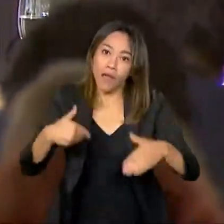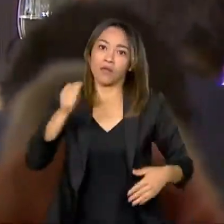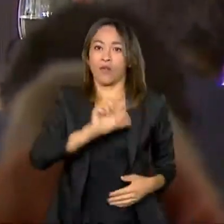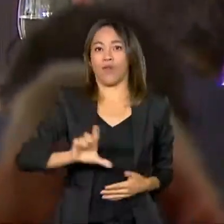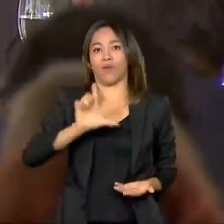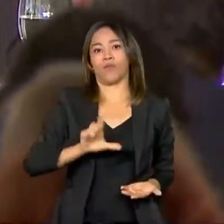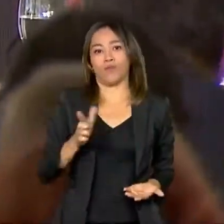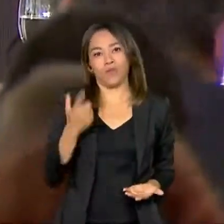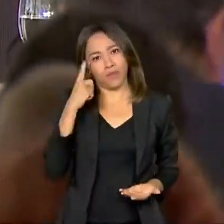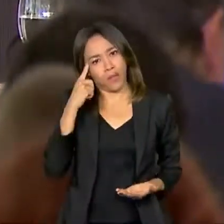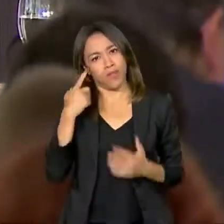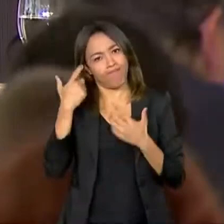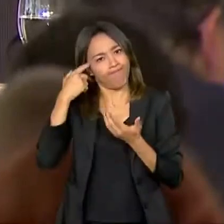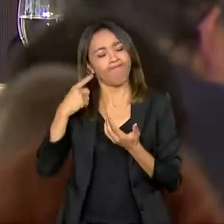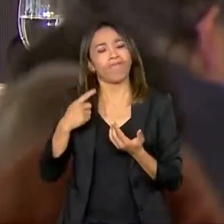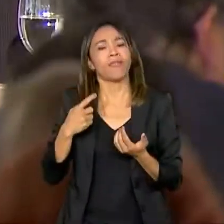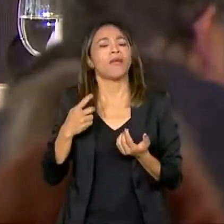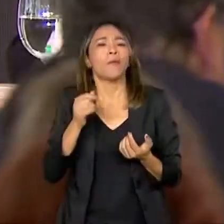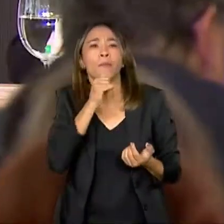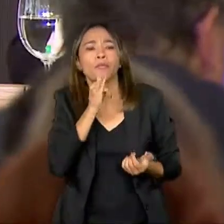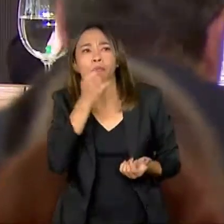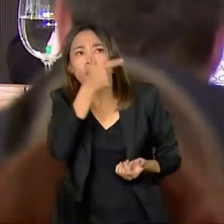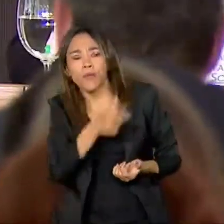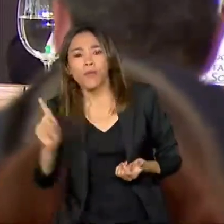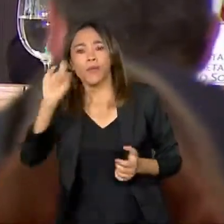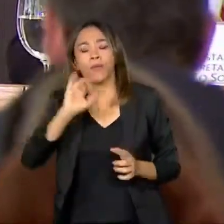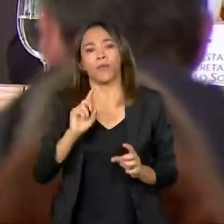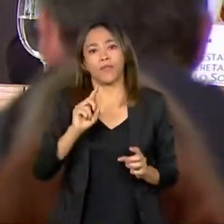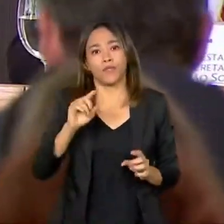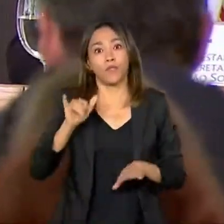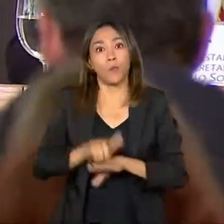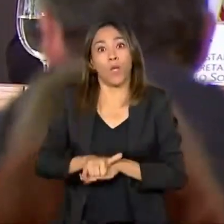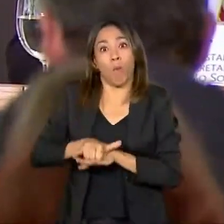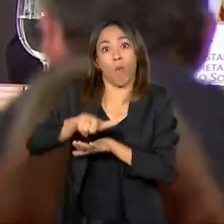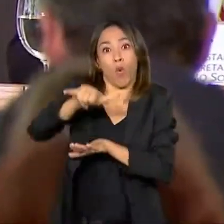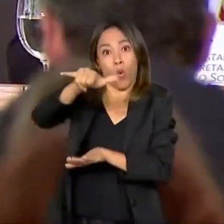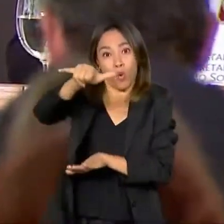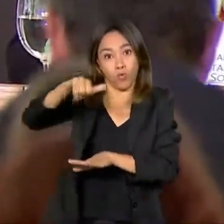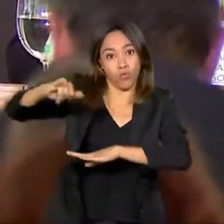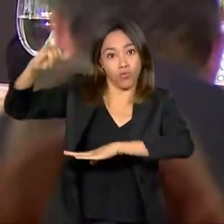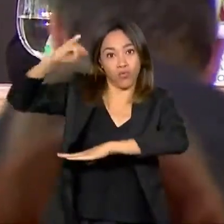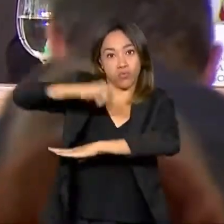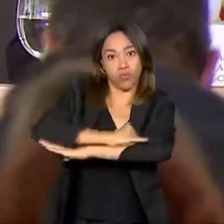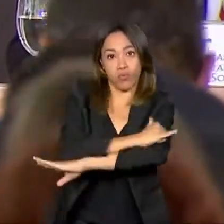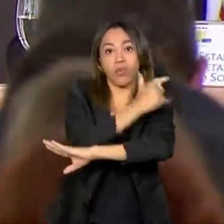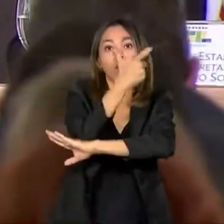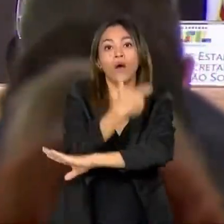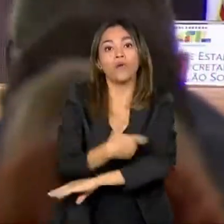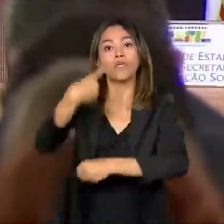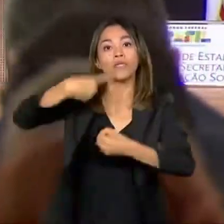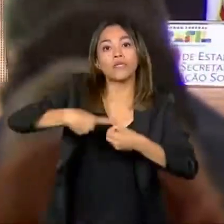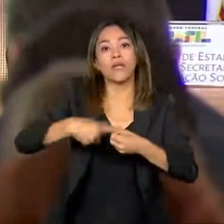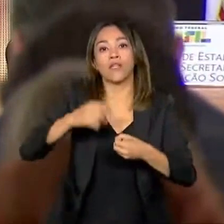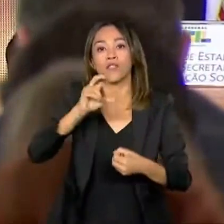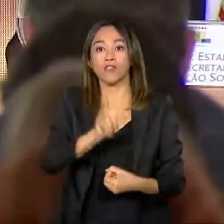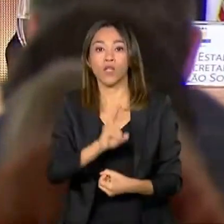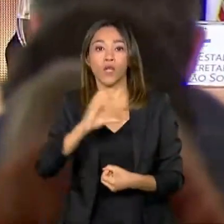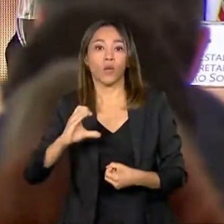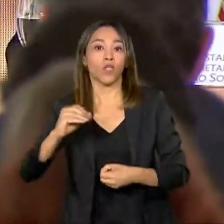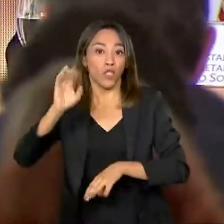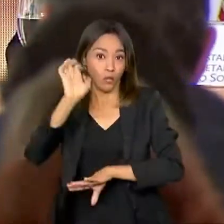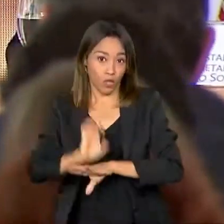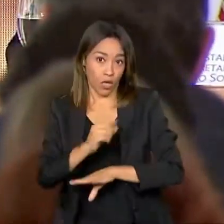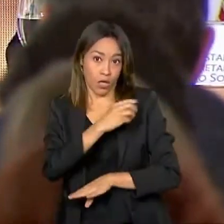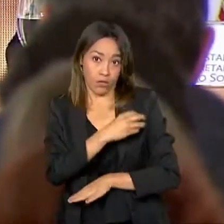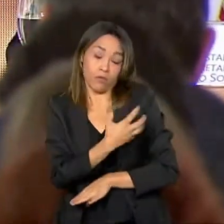disso em grandes Empreendimentos como é o caso por exemplo até do aeroporto de Vitória da Conquista a gente vai poder abrir paraa manifestação de interesse do